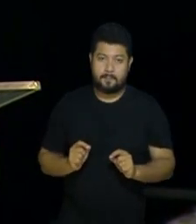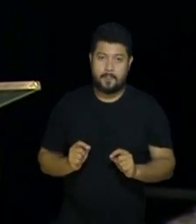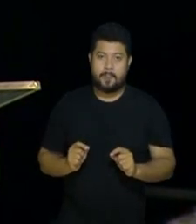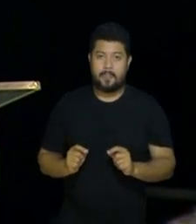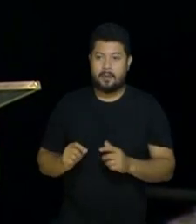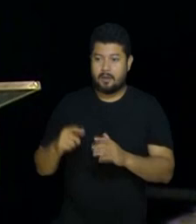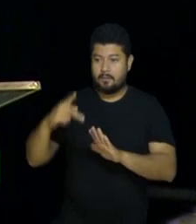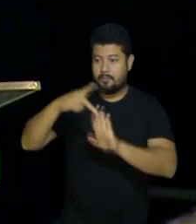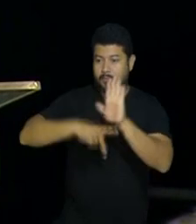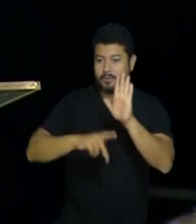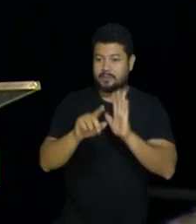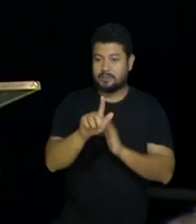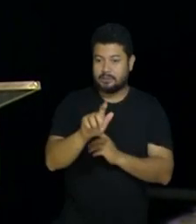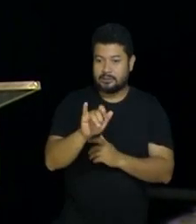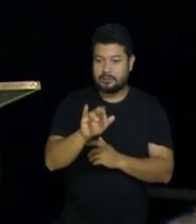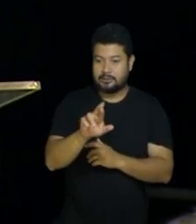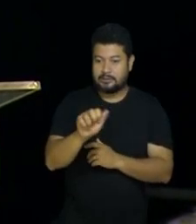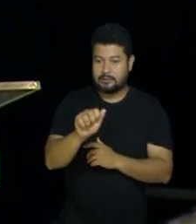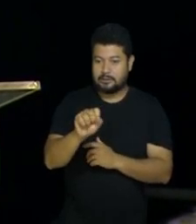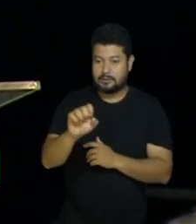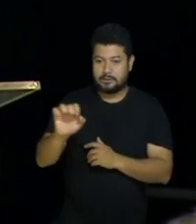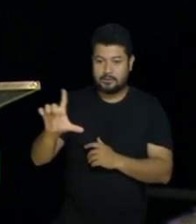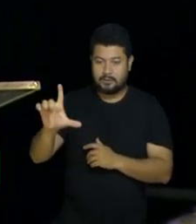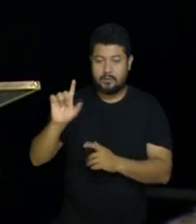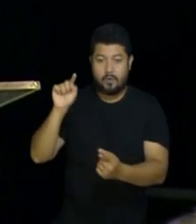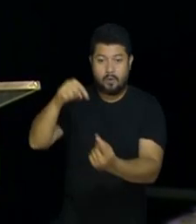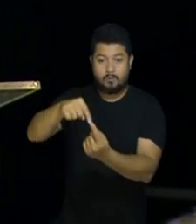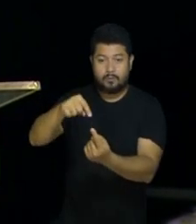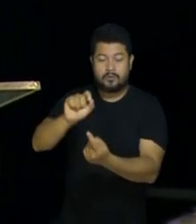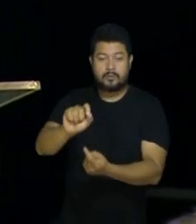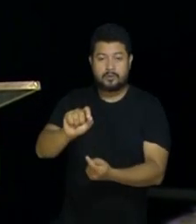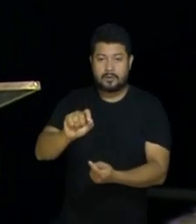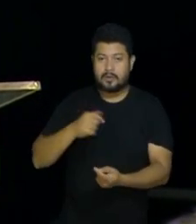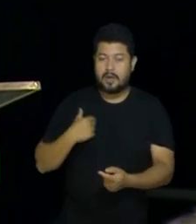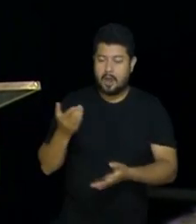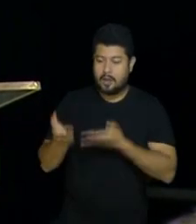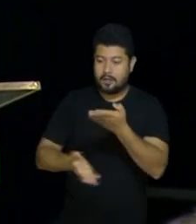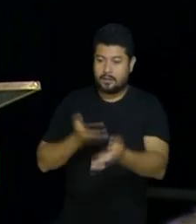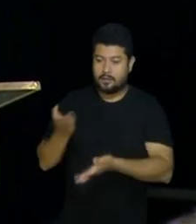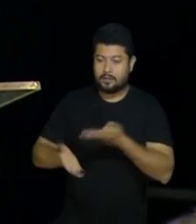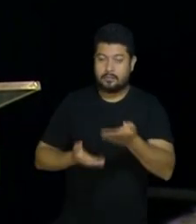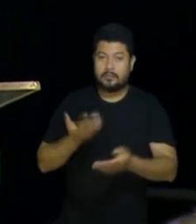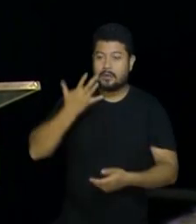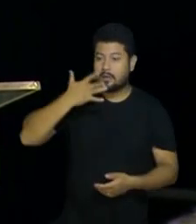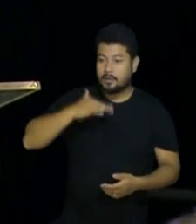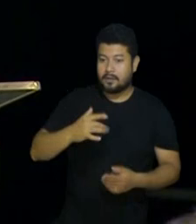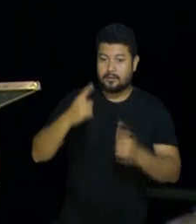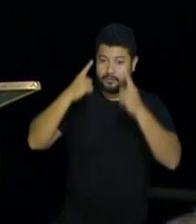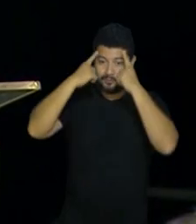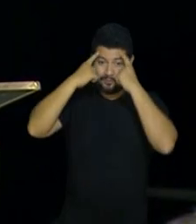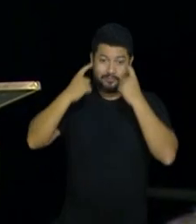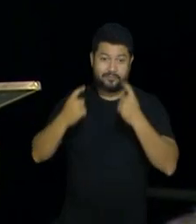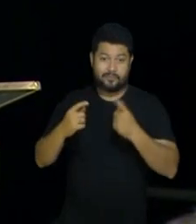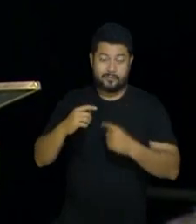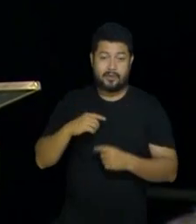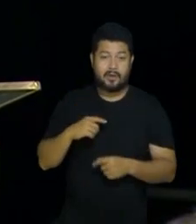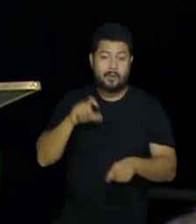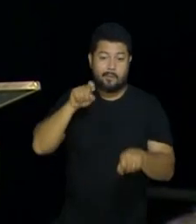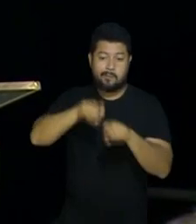Girassol, que teve como objetivo o atendimento de crianças vítimas de abuso sexual,